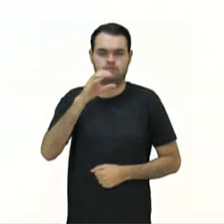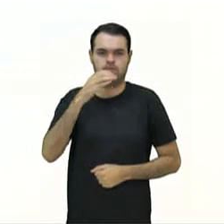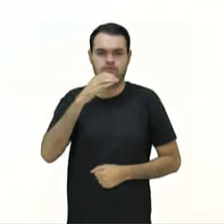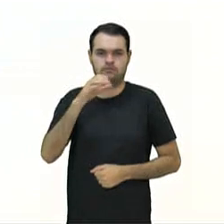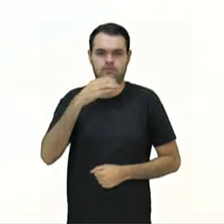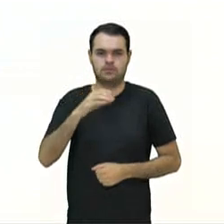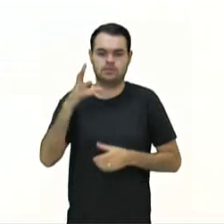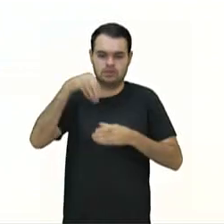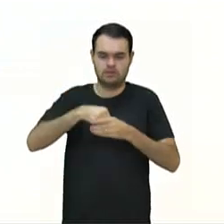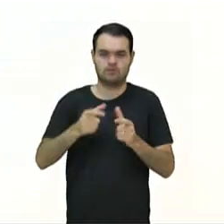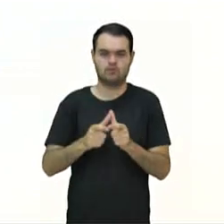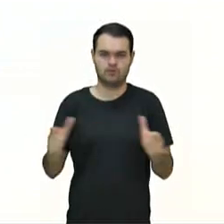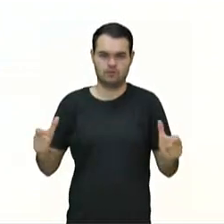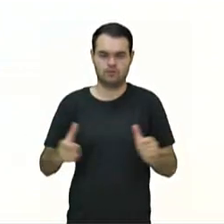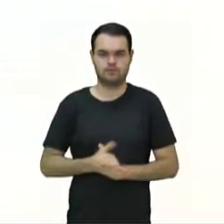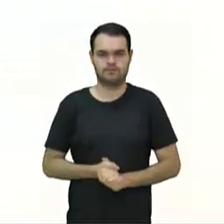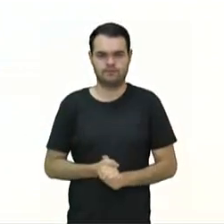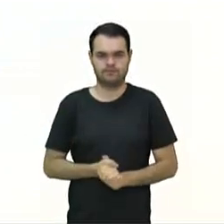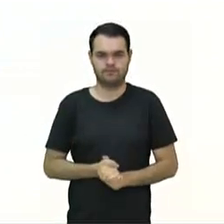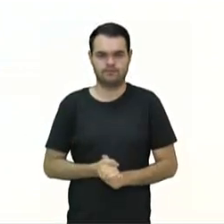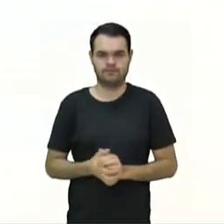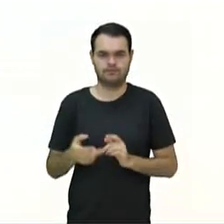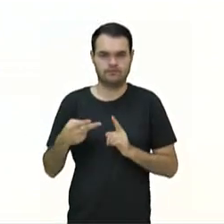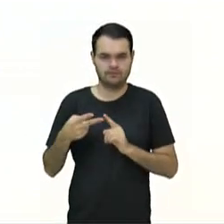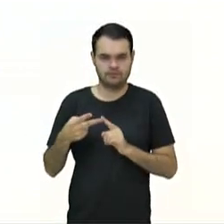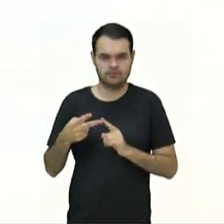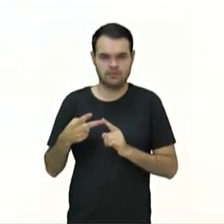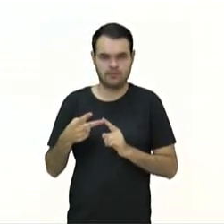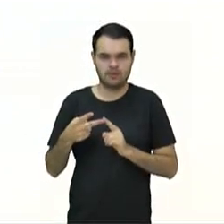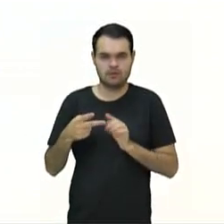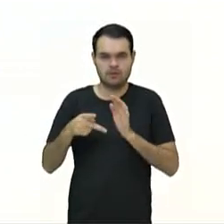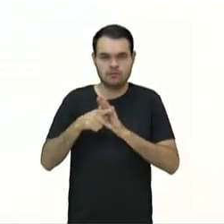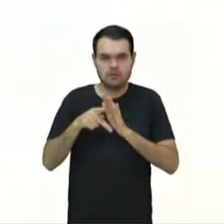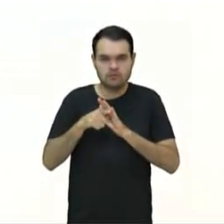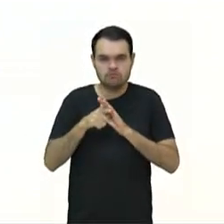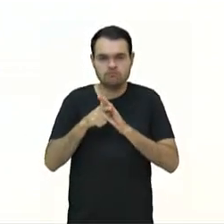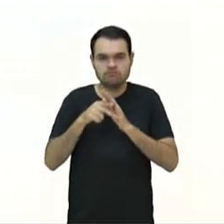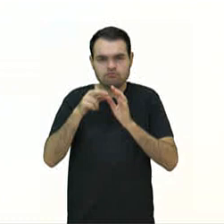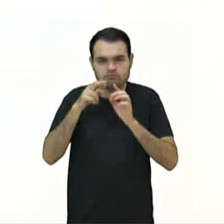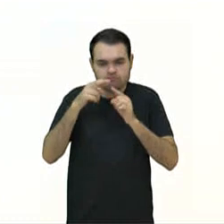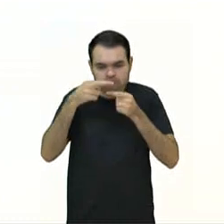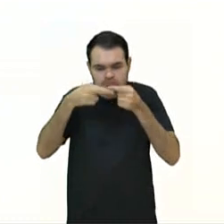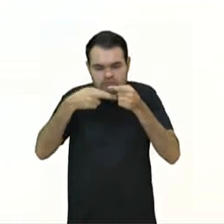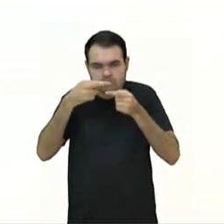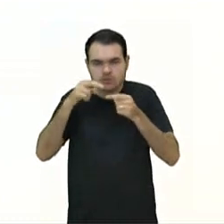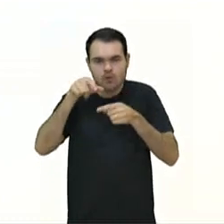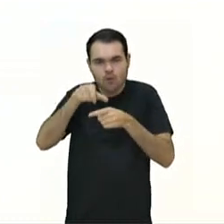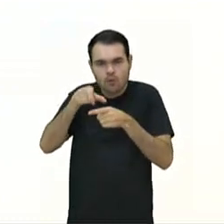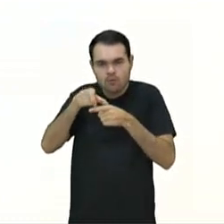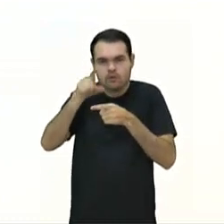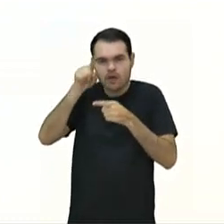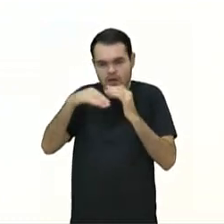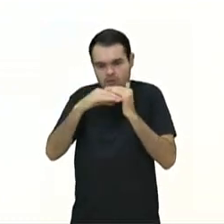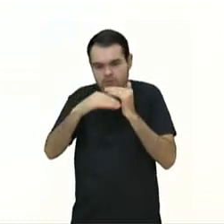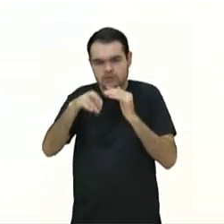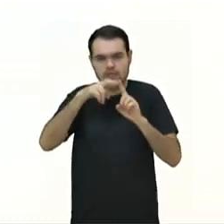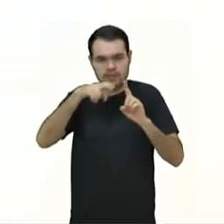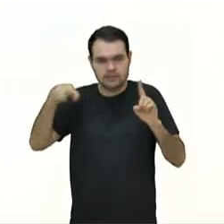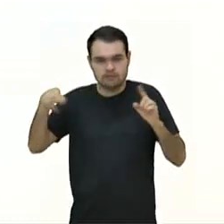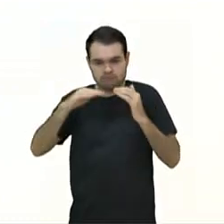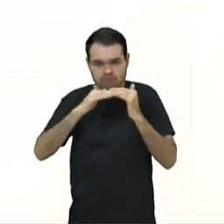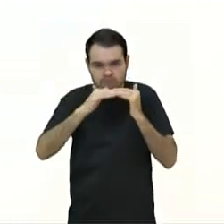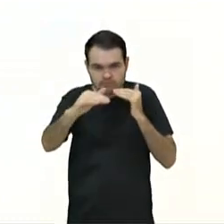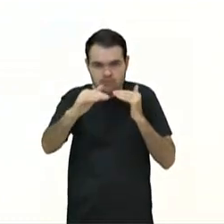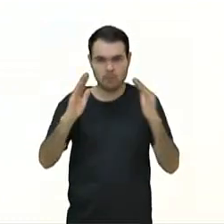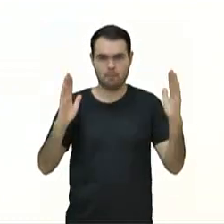no circuito. A próxima, resistor ôhmico mantém constante a resistência elétrica por